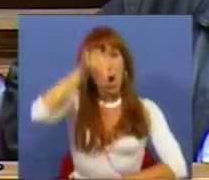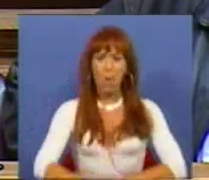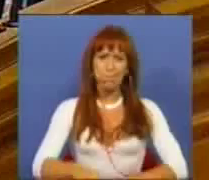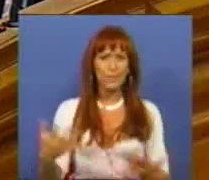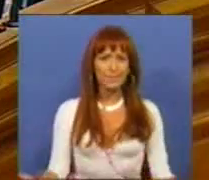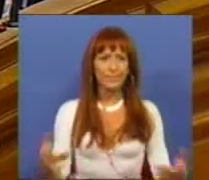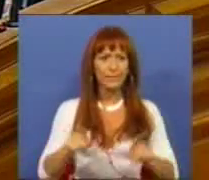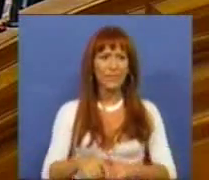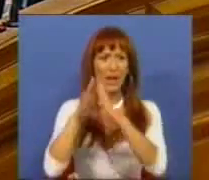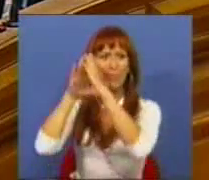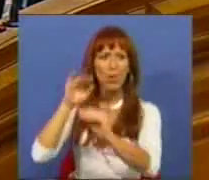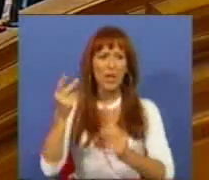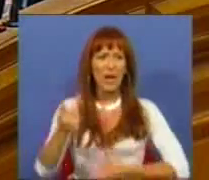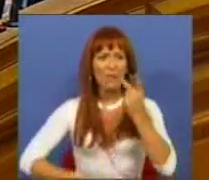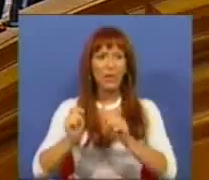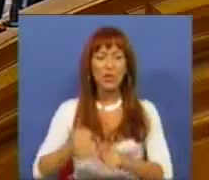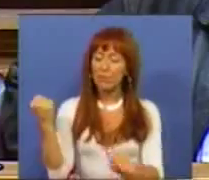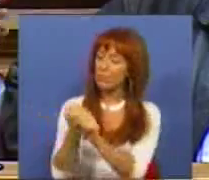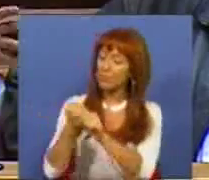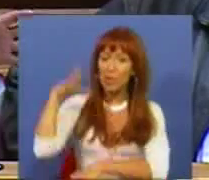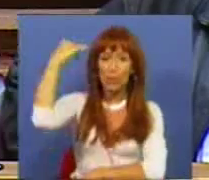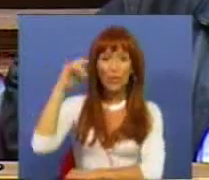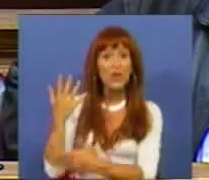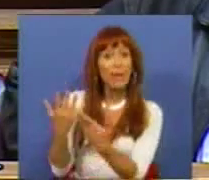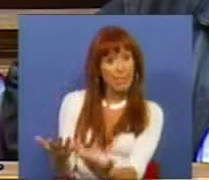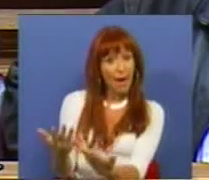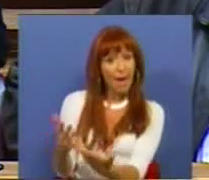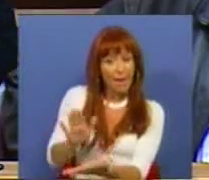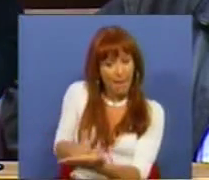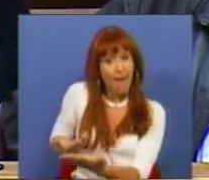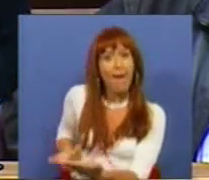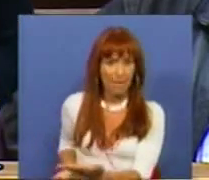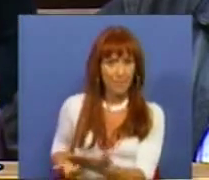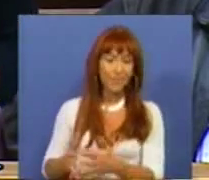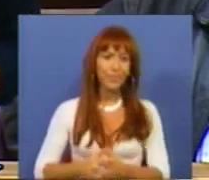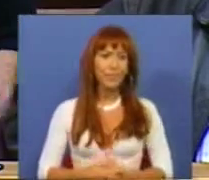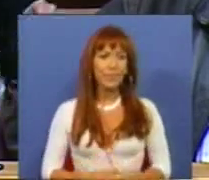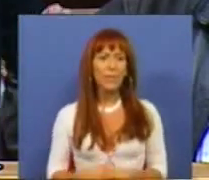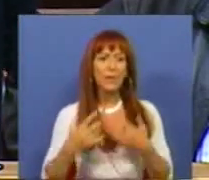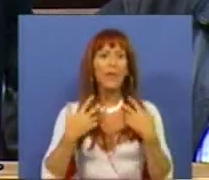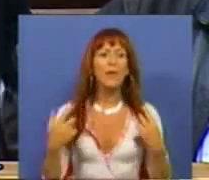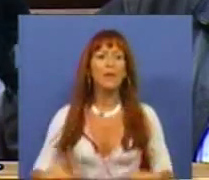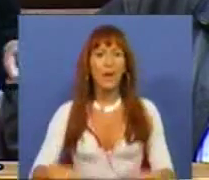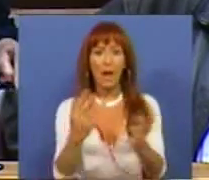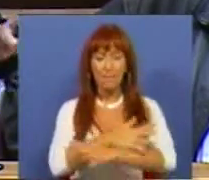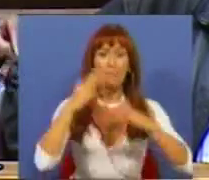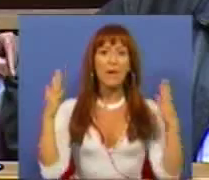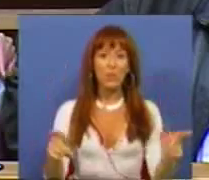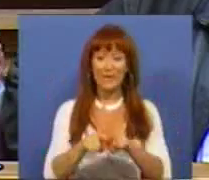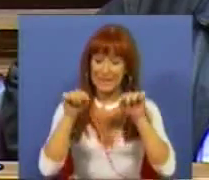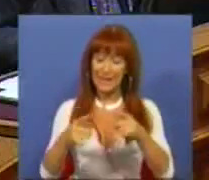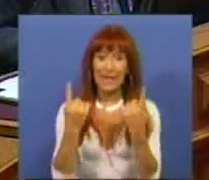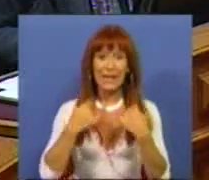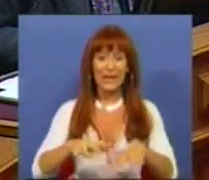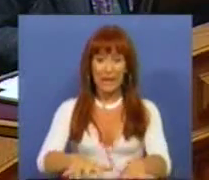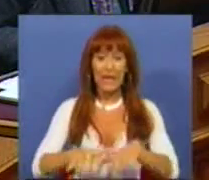imediata do modelo de avaliação de desempenho docente que está em vigor. E, portanto, a maioria desta